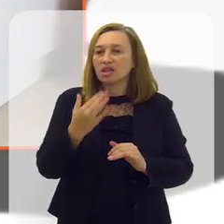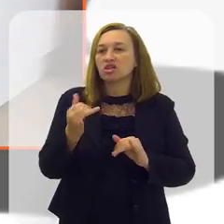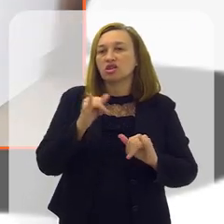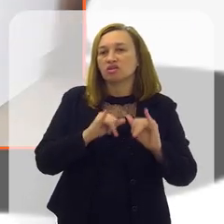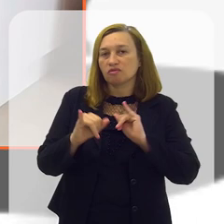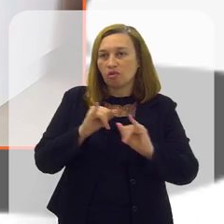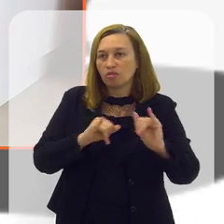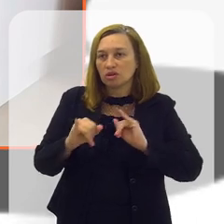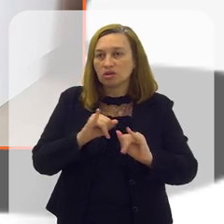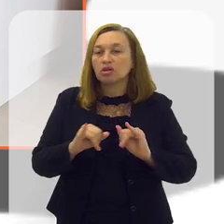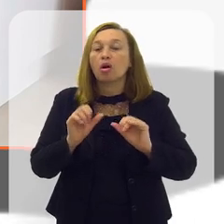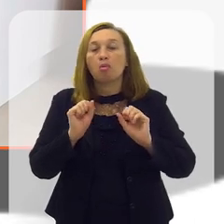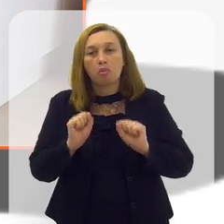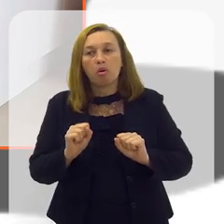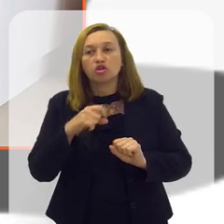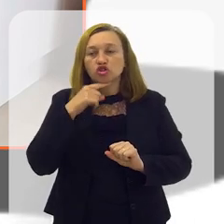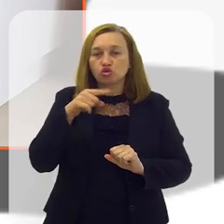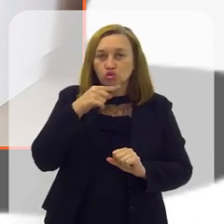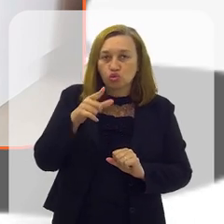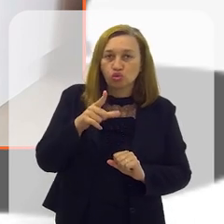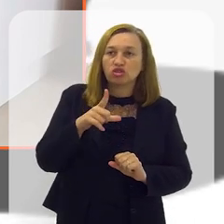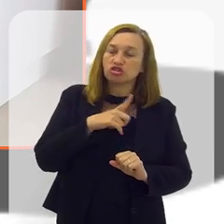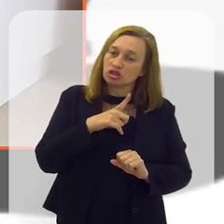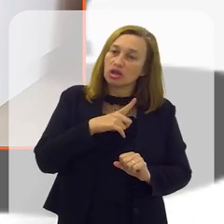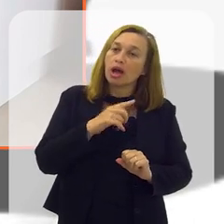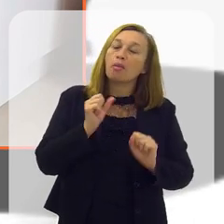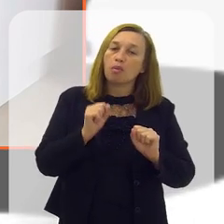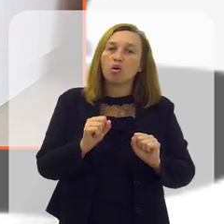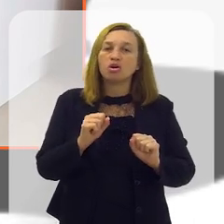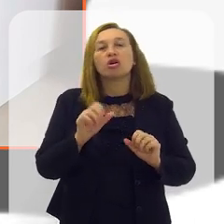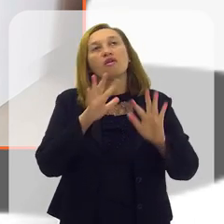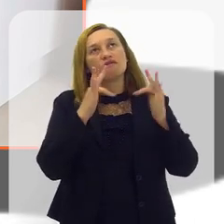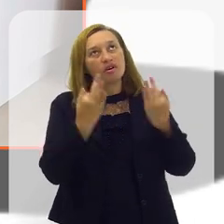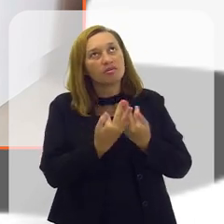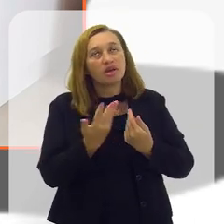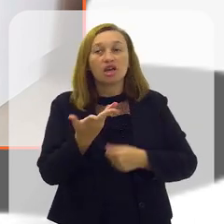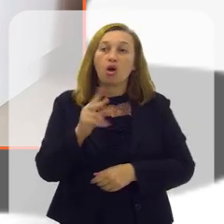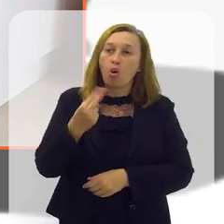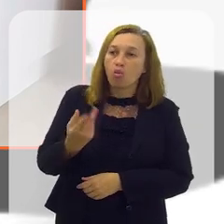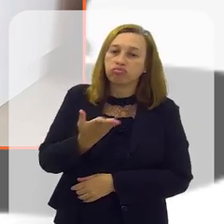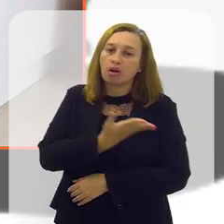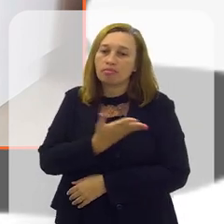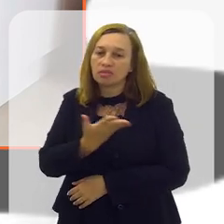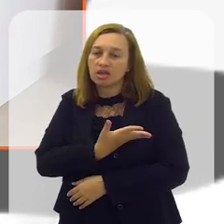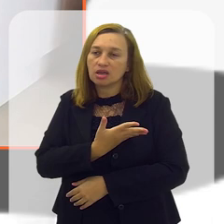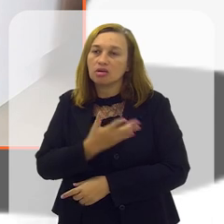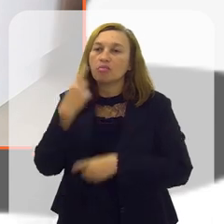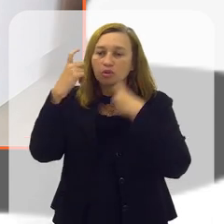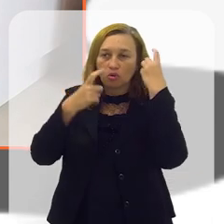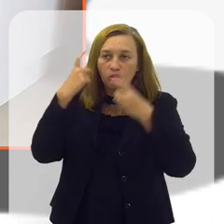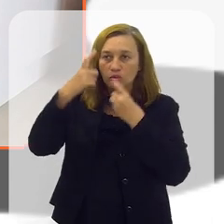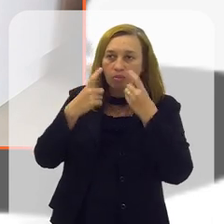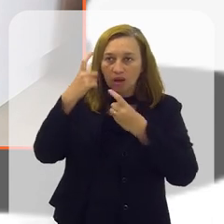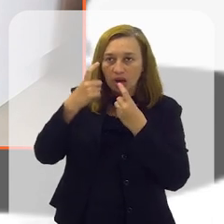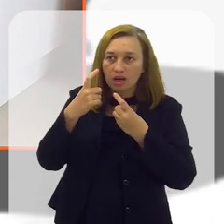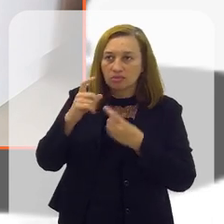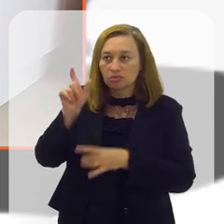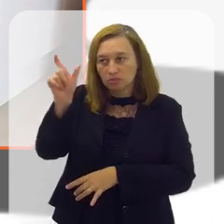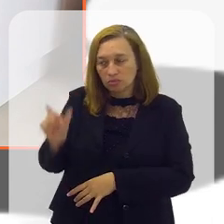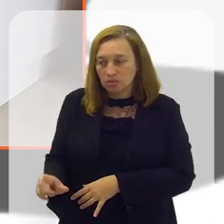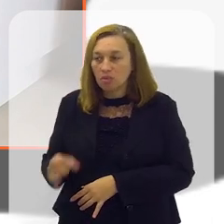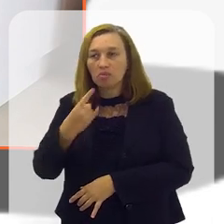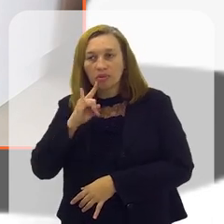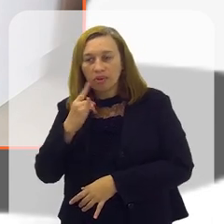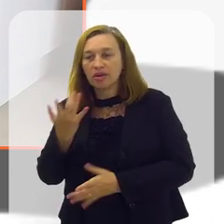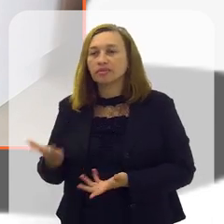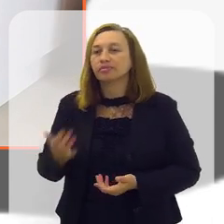obter informações, pode tirar dúvidas, mesmo sendo um familiar, uma pessoa amiga que possa estar preocupada com a forma de beber